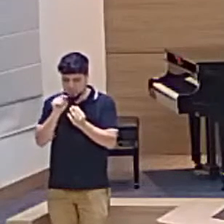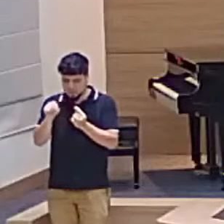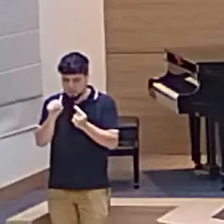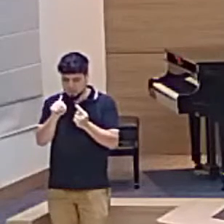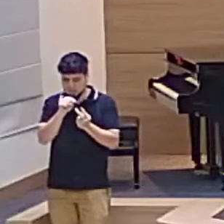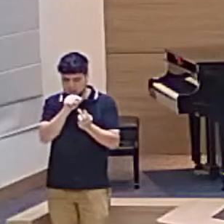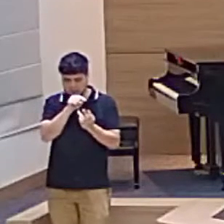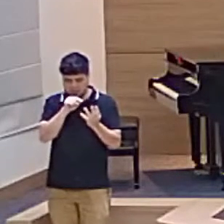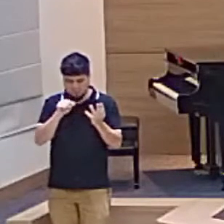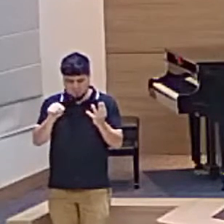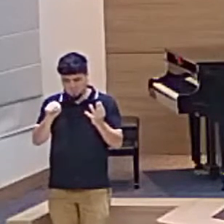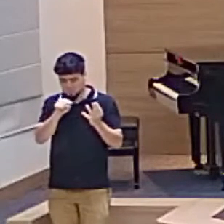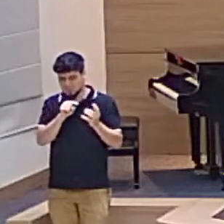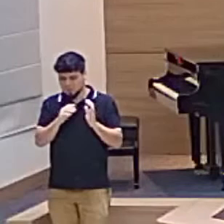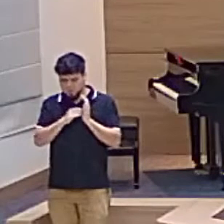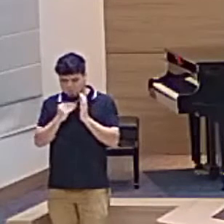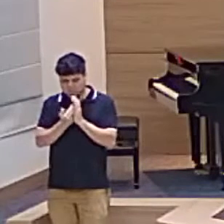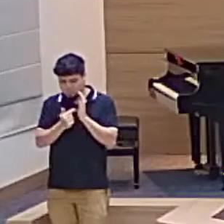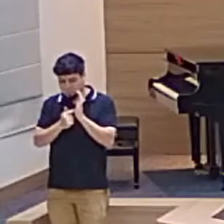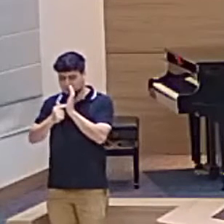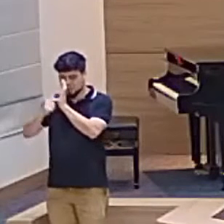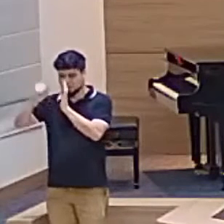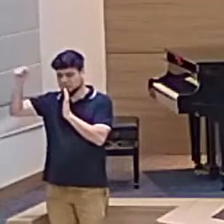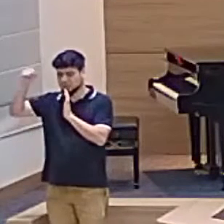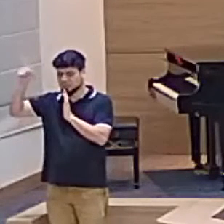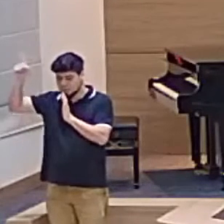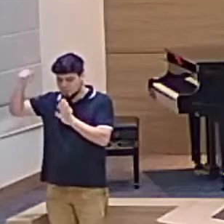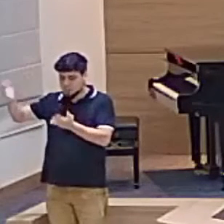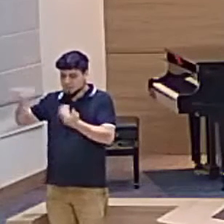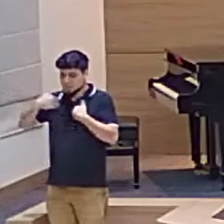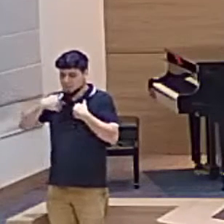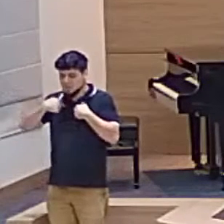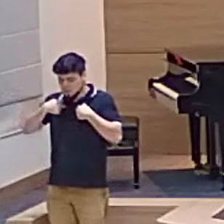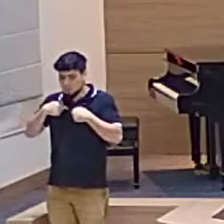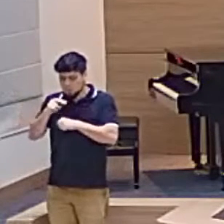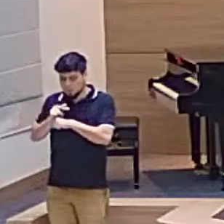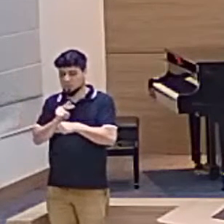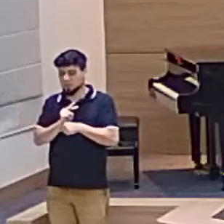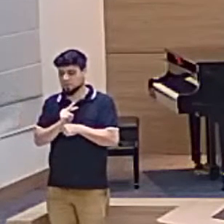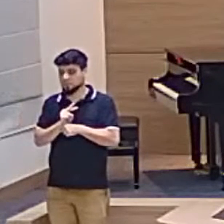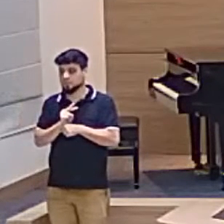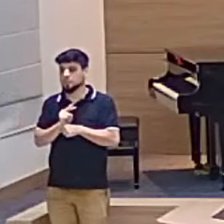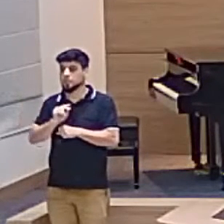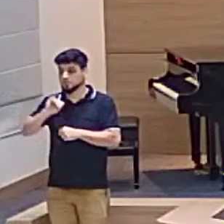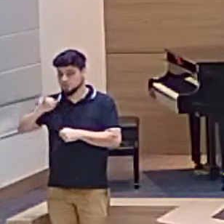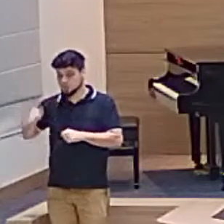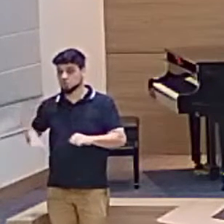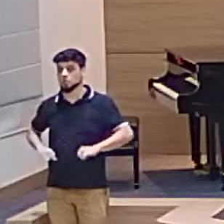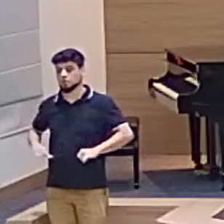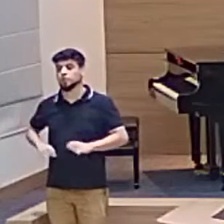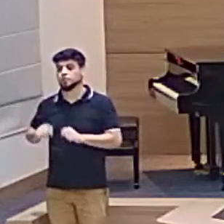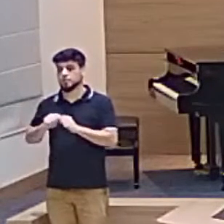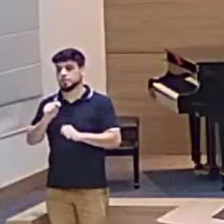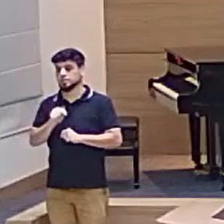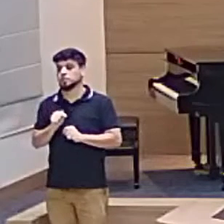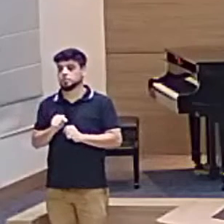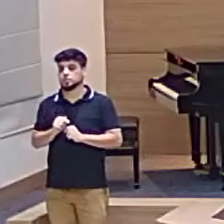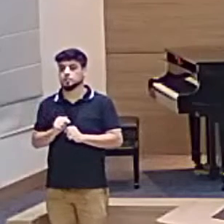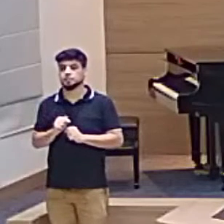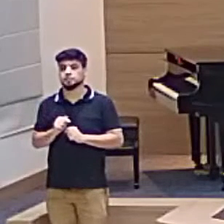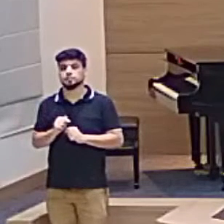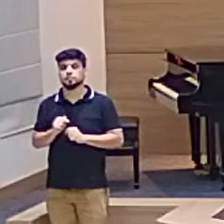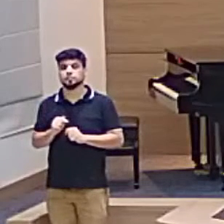senhor Essa é a família o presente do senhor para mim já fazer isso já entendeu a necessidade